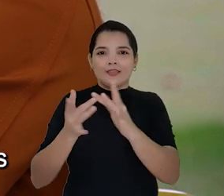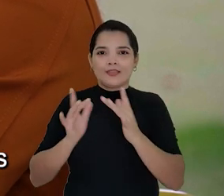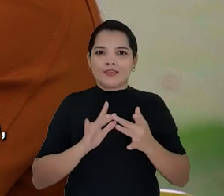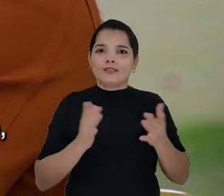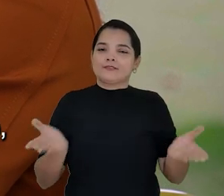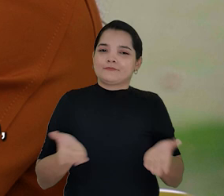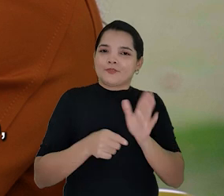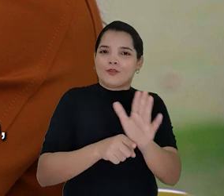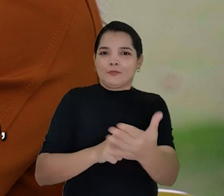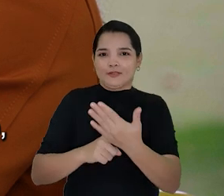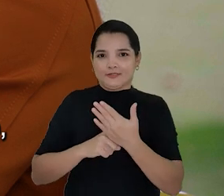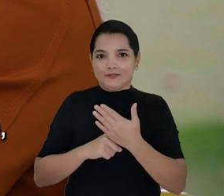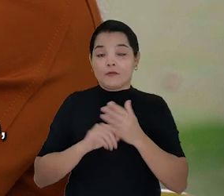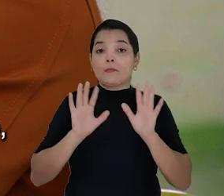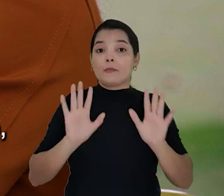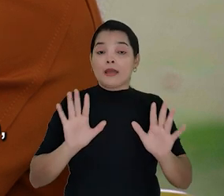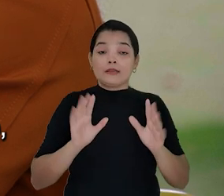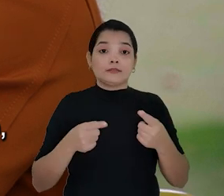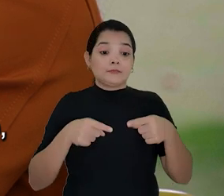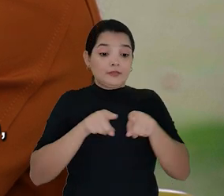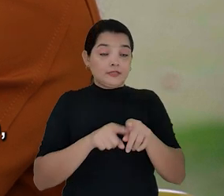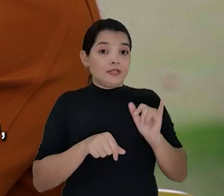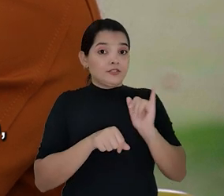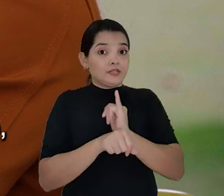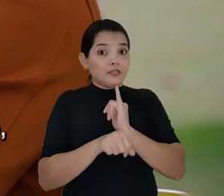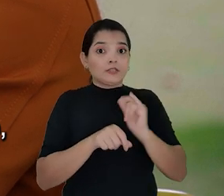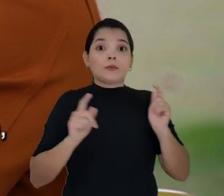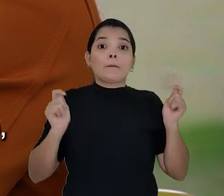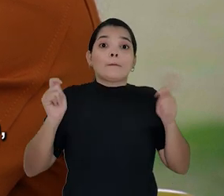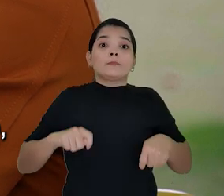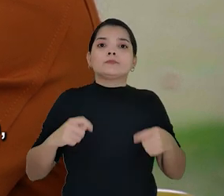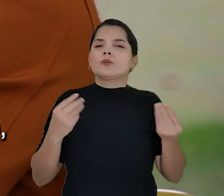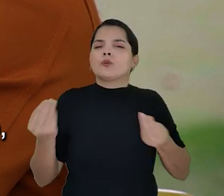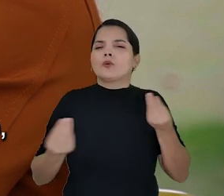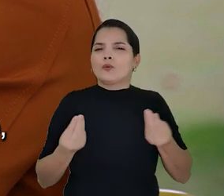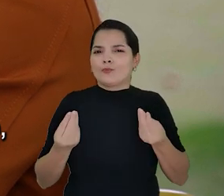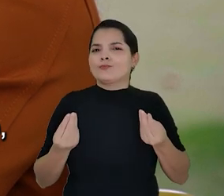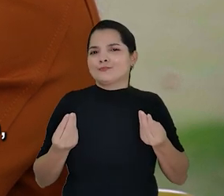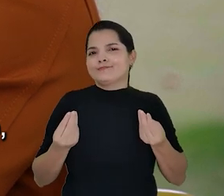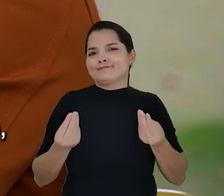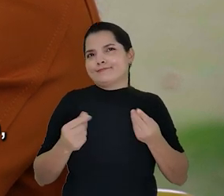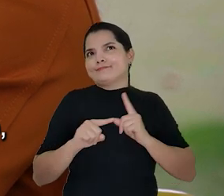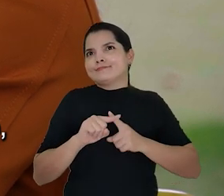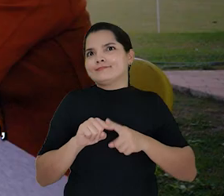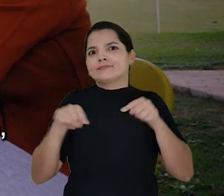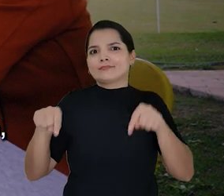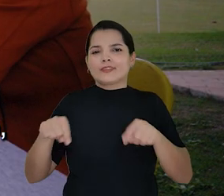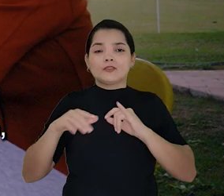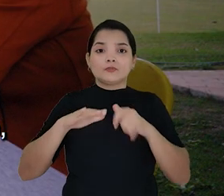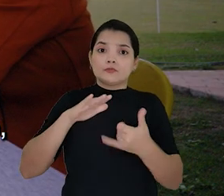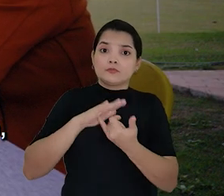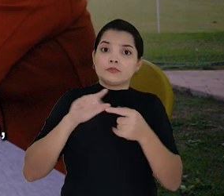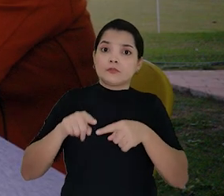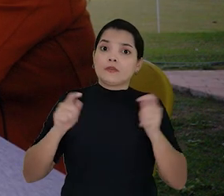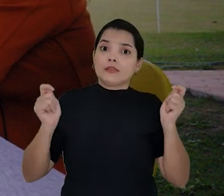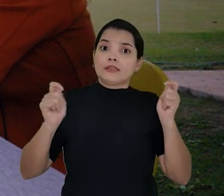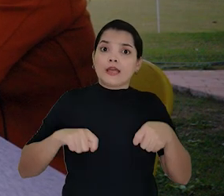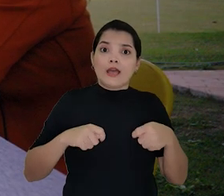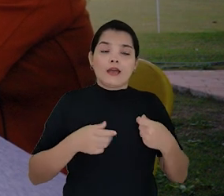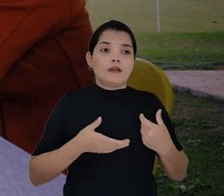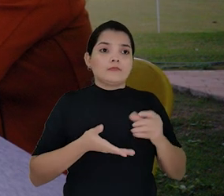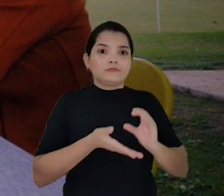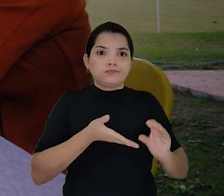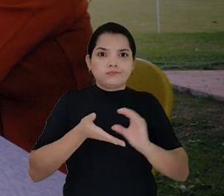para que essas parcerias estratégicas sejam possíveis inclusive para que a instituição possa conseguir